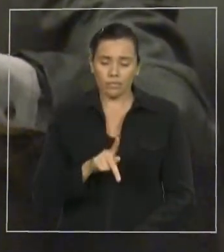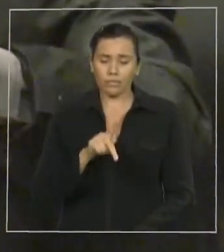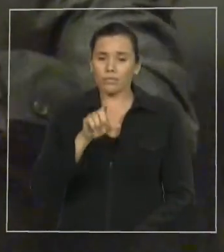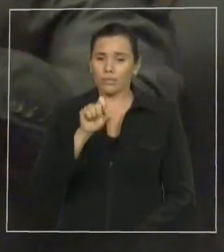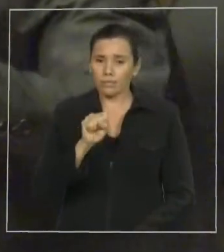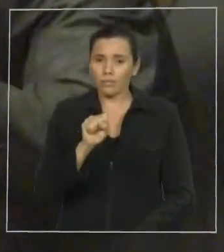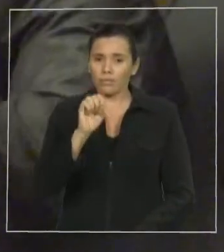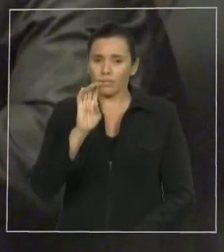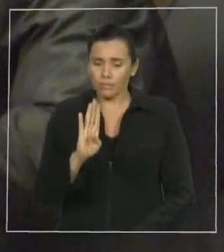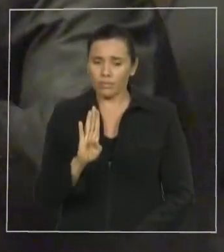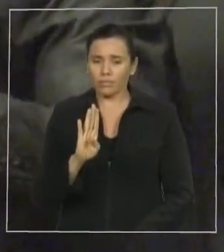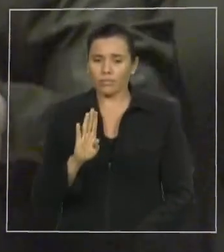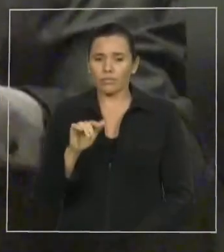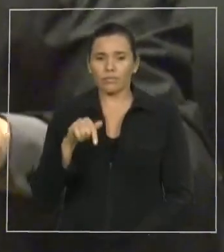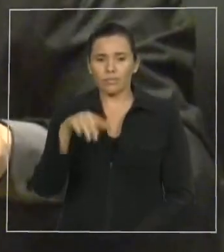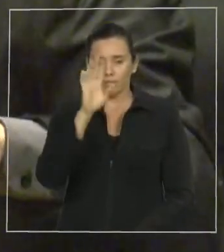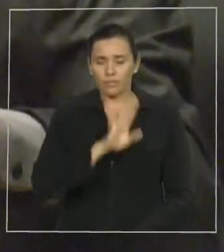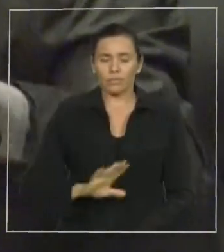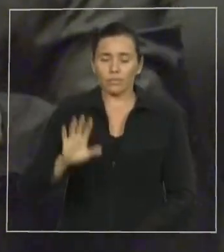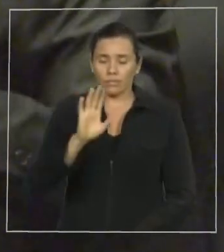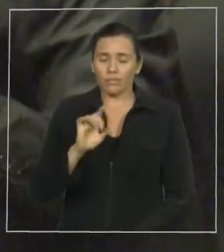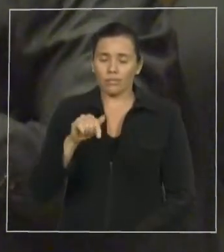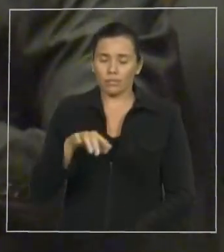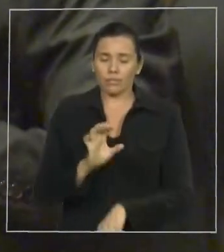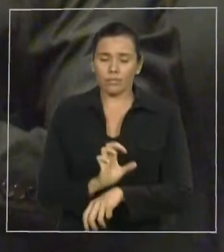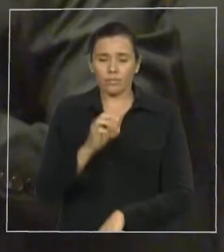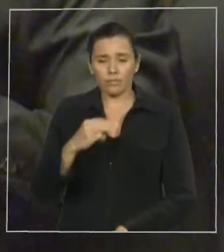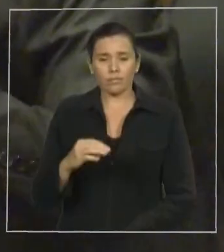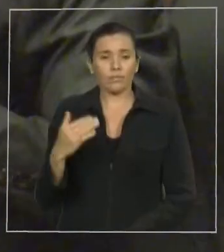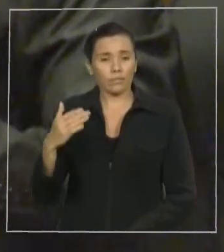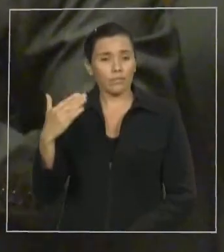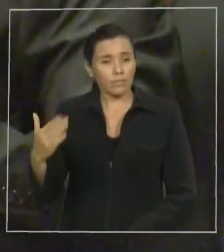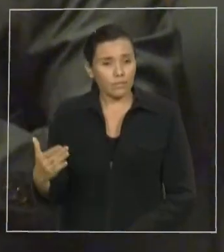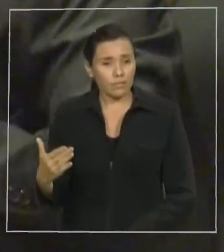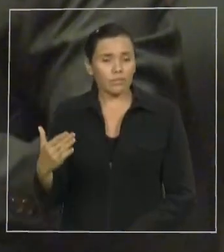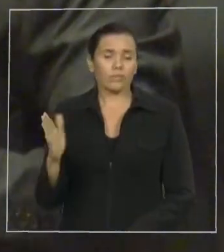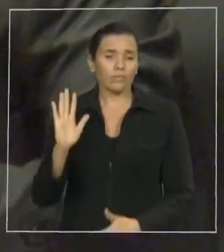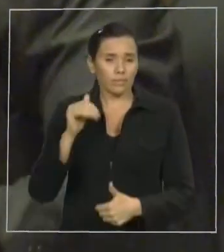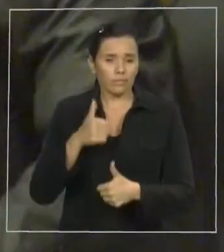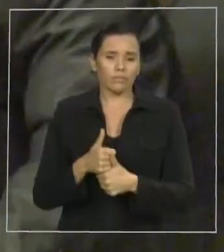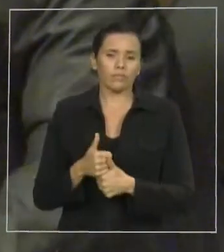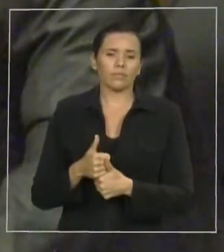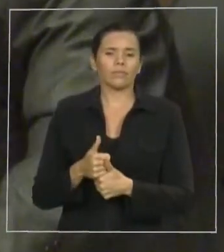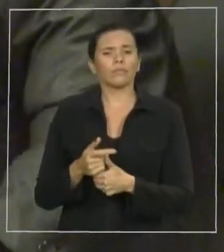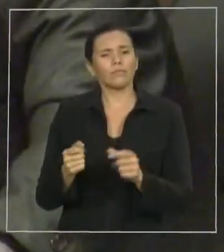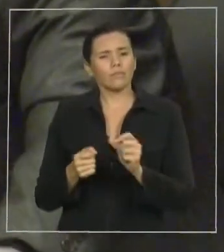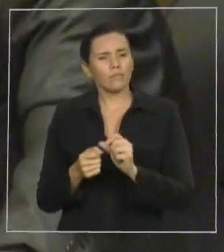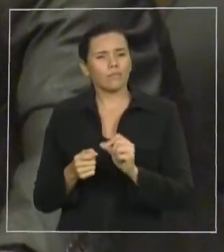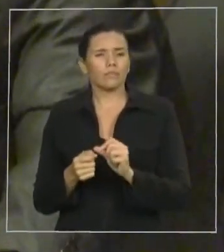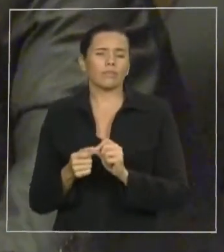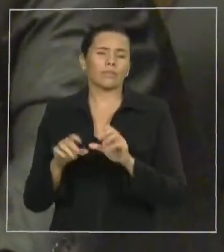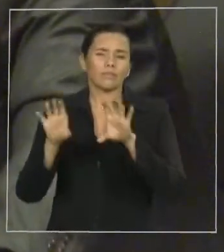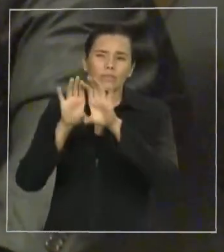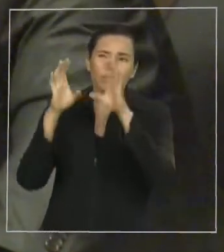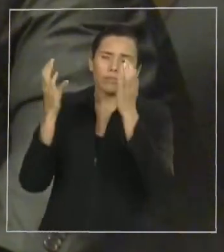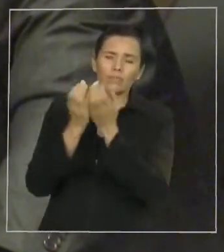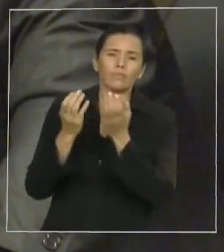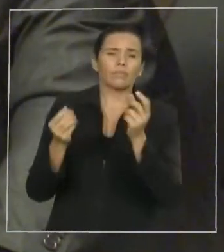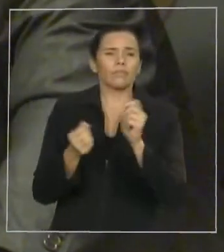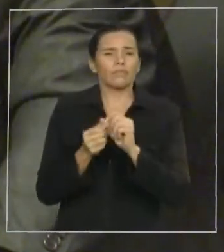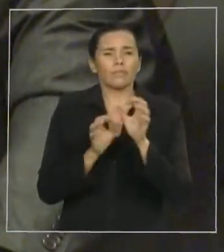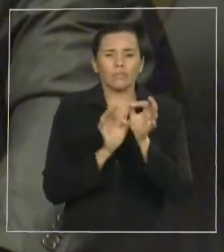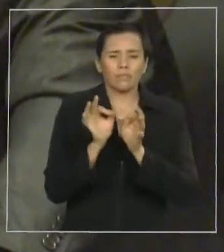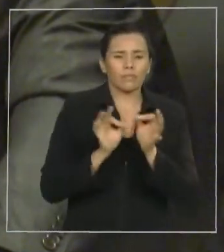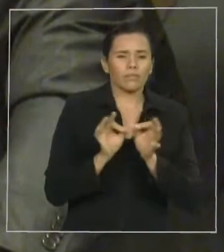Maranhão, e desde quando o prefeito Luciano assumiu a presidência do PSB, vem conduzindo, vem fazendo congresso, e o PSB passou